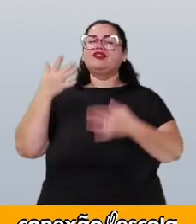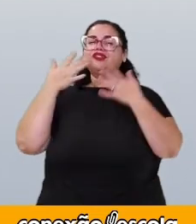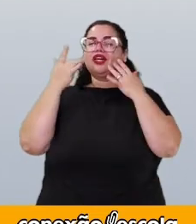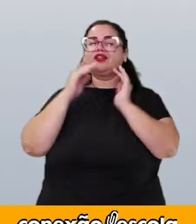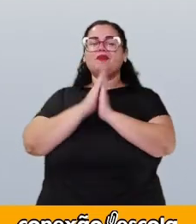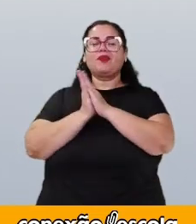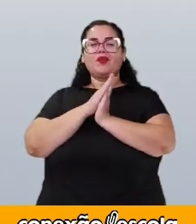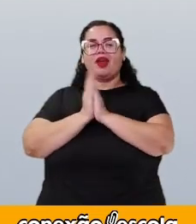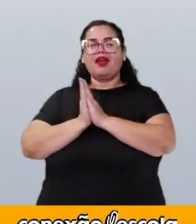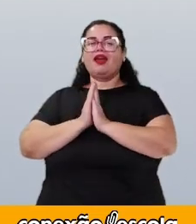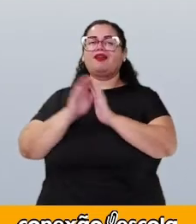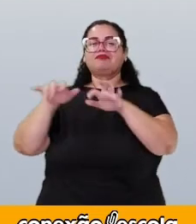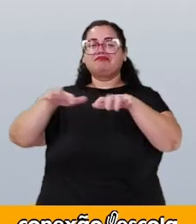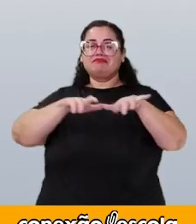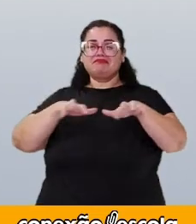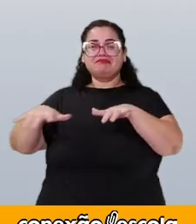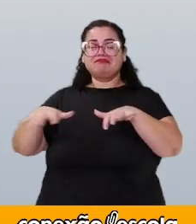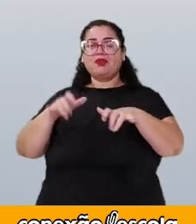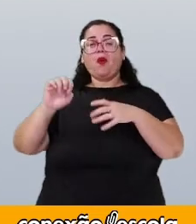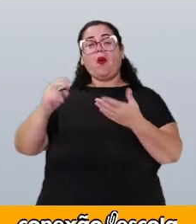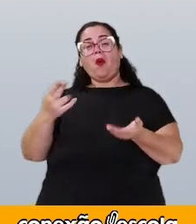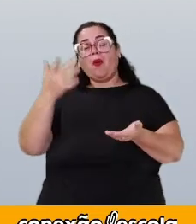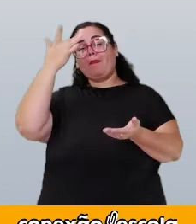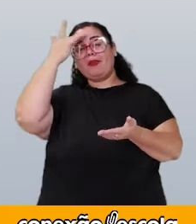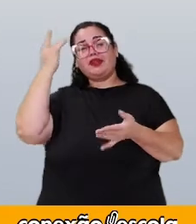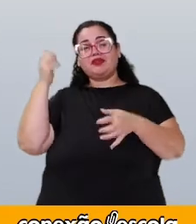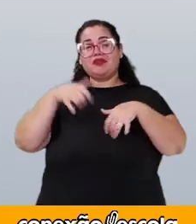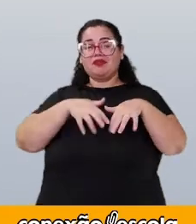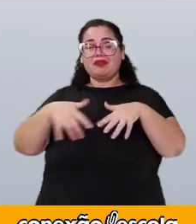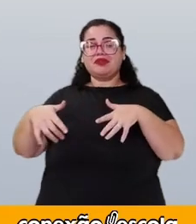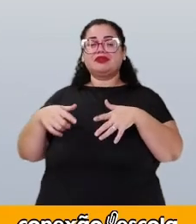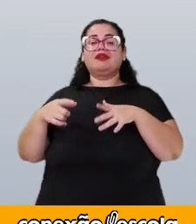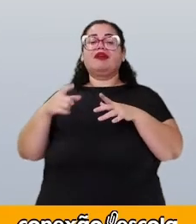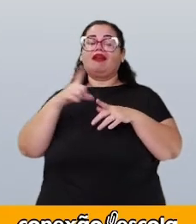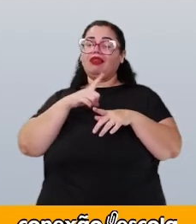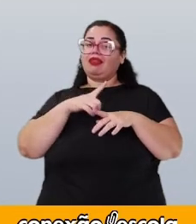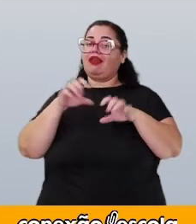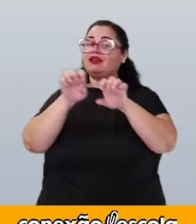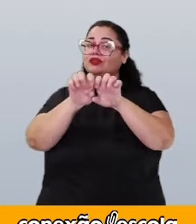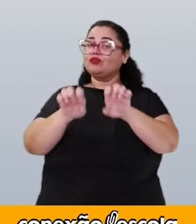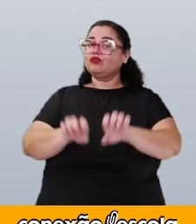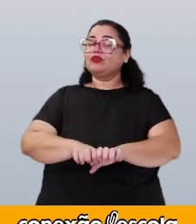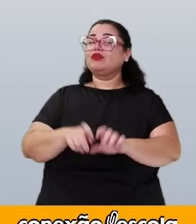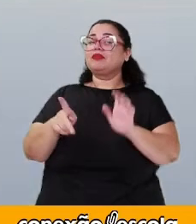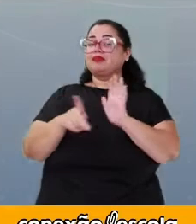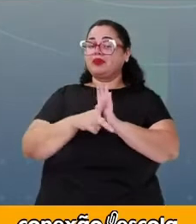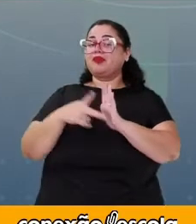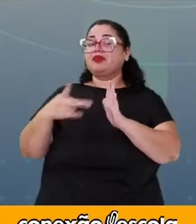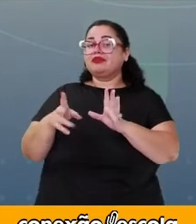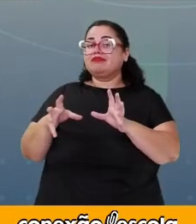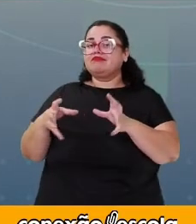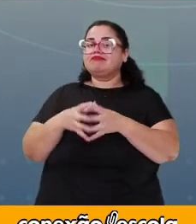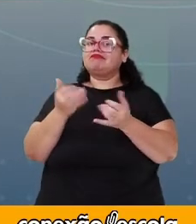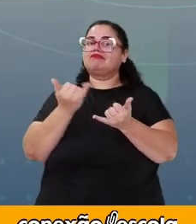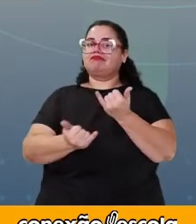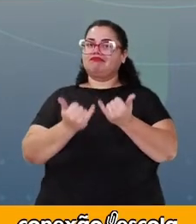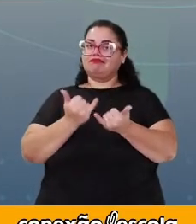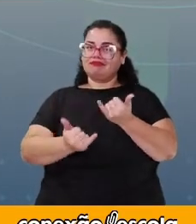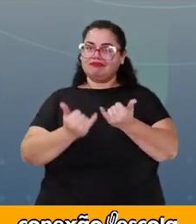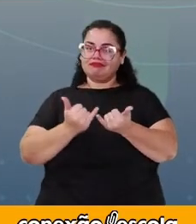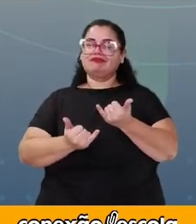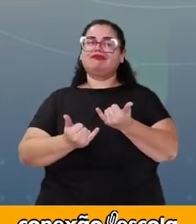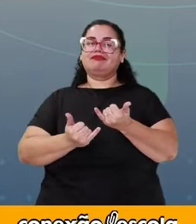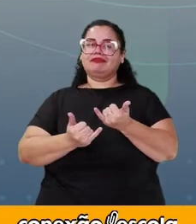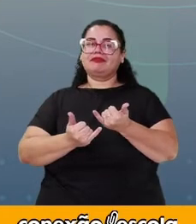de fantoches ou com pessoas, ele segue uma estrutura muito próxima.